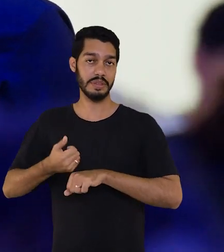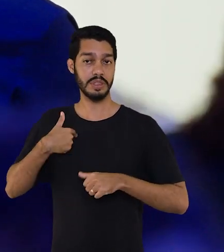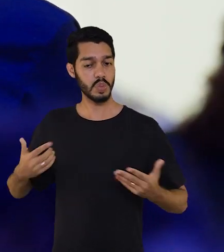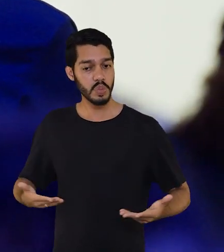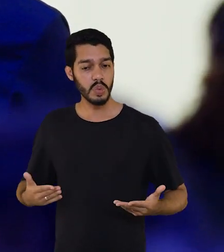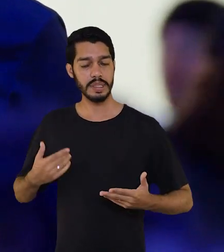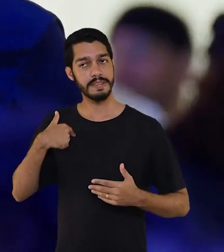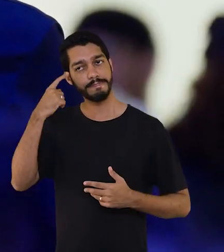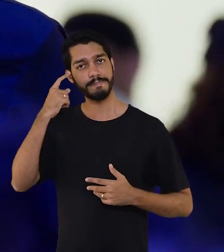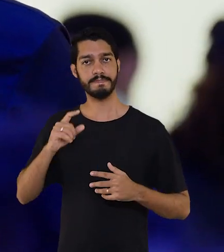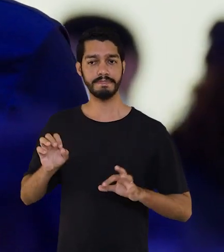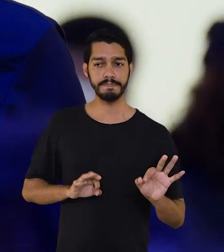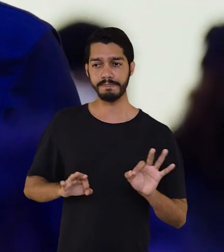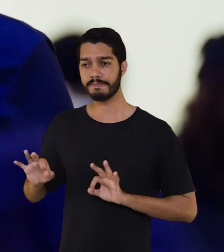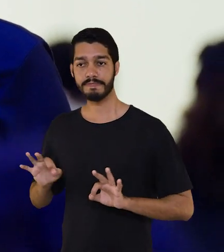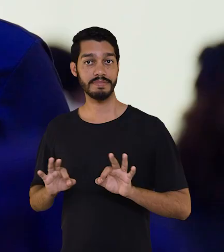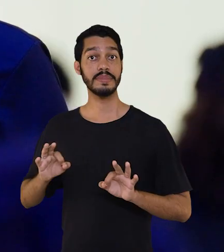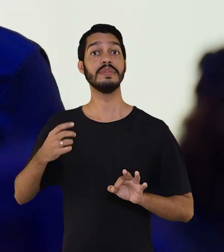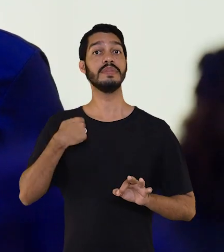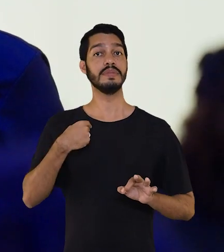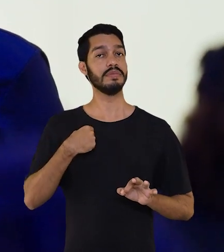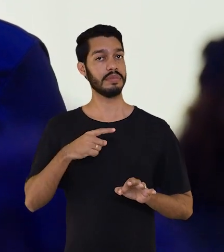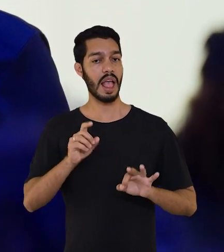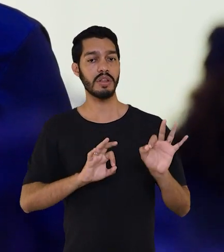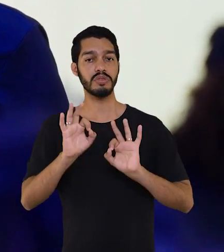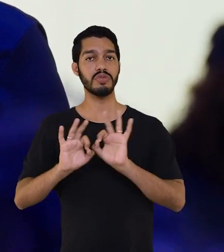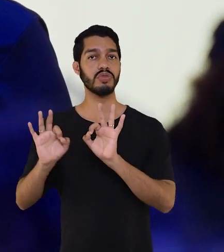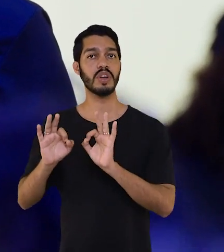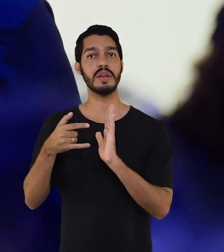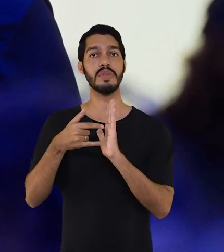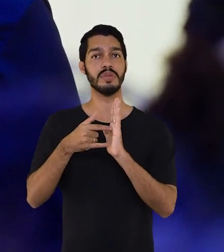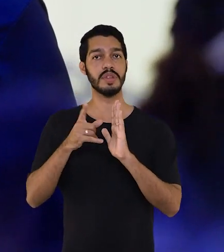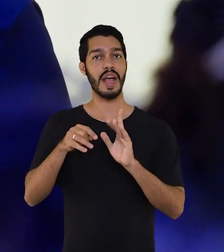estou fazendo agora, também construindo, né? Que eu estou desenvolvendo